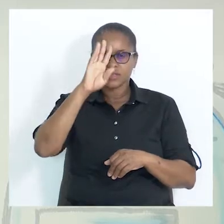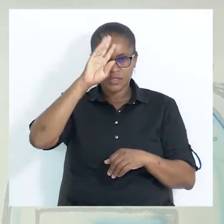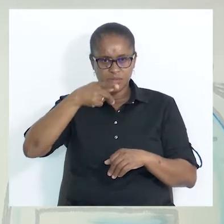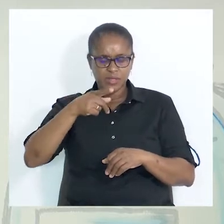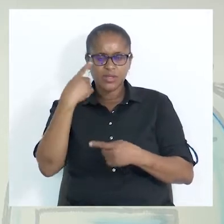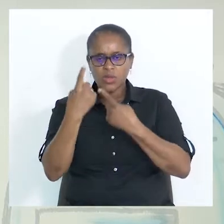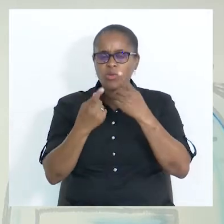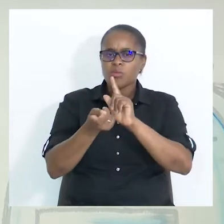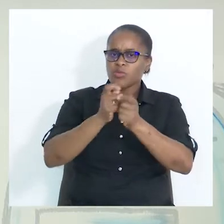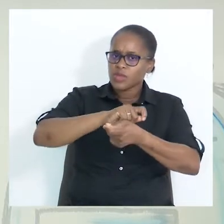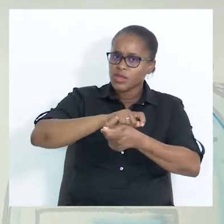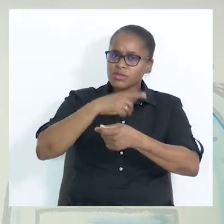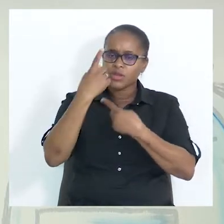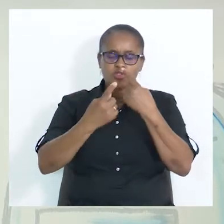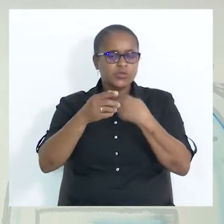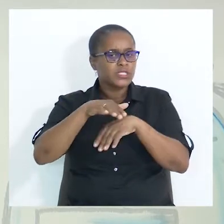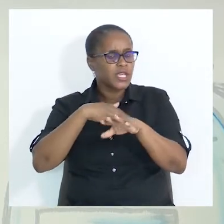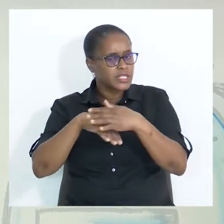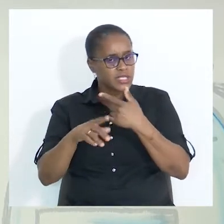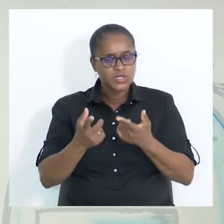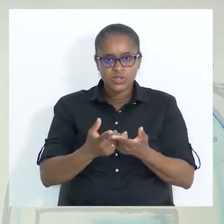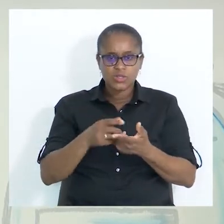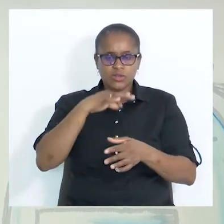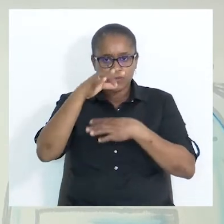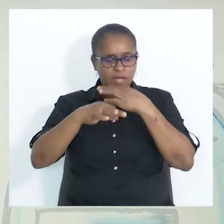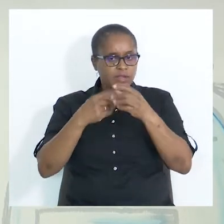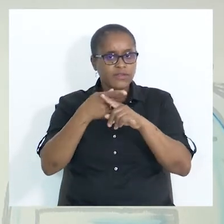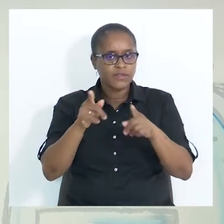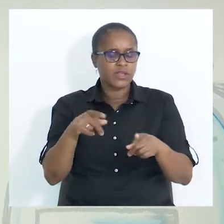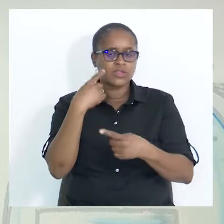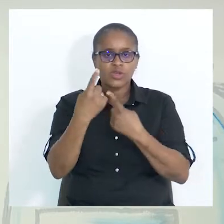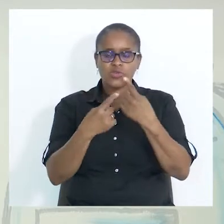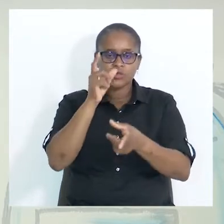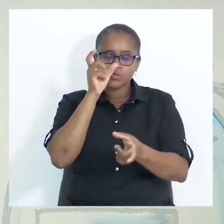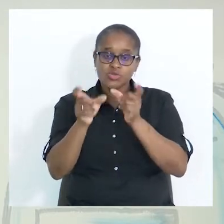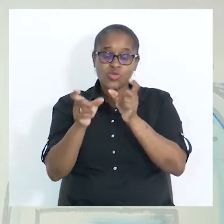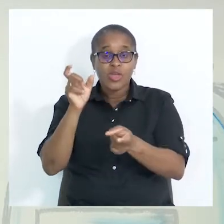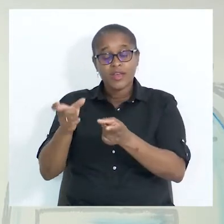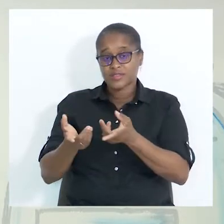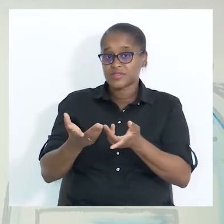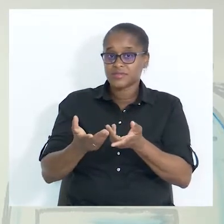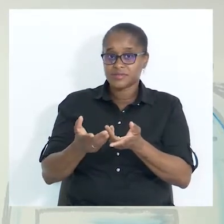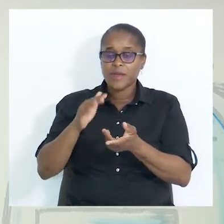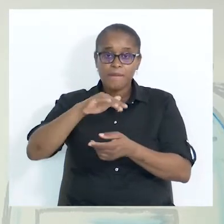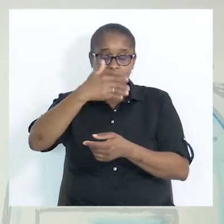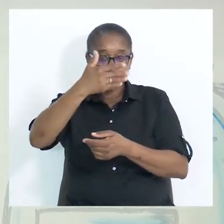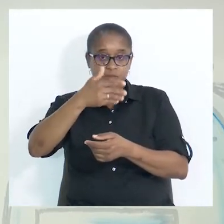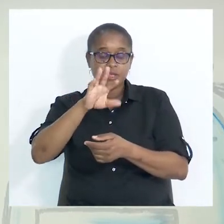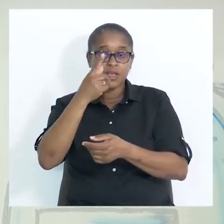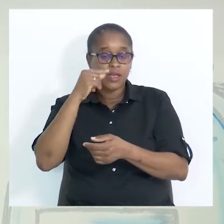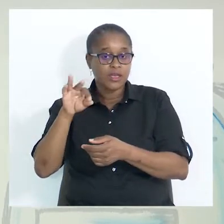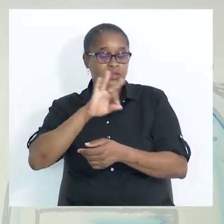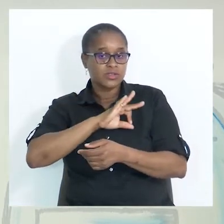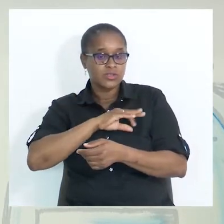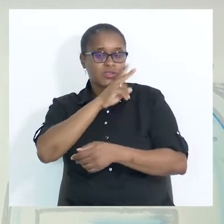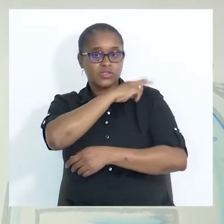algumas modificações, algumas realizações diferentes entre alguns personagens ali. Principalmente aquele senhor